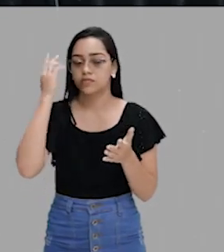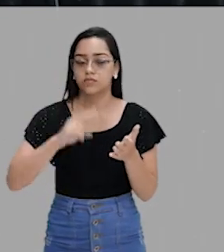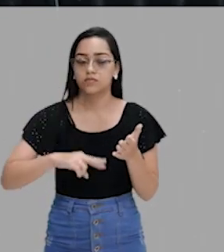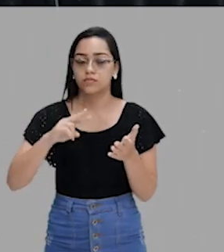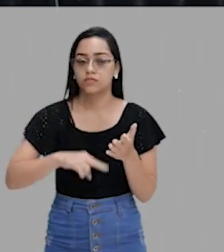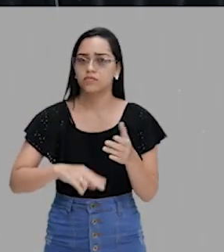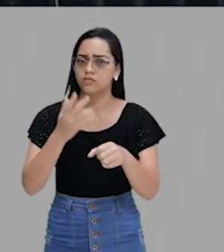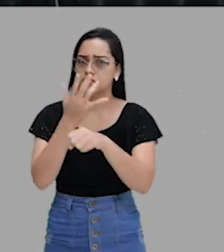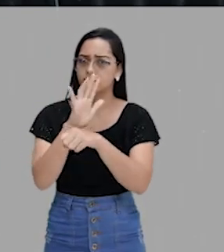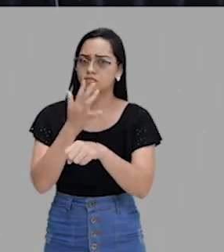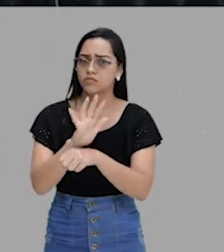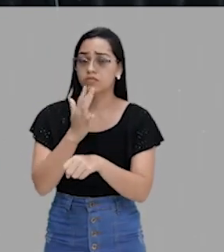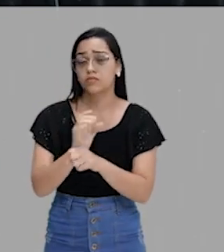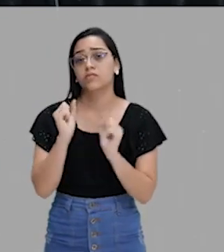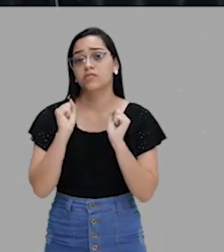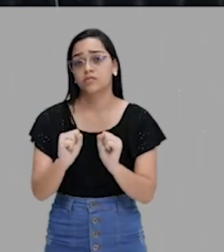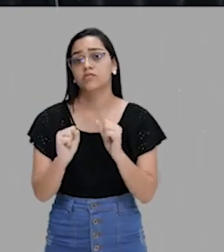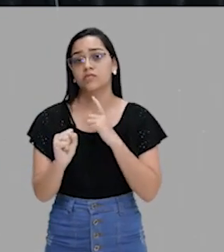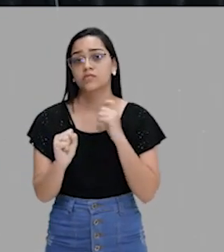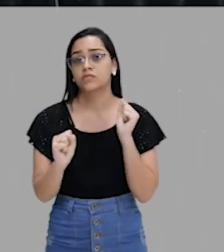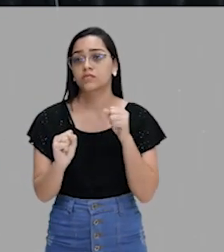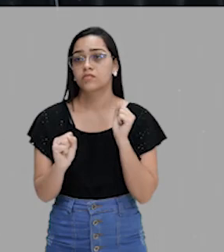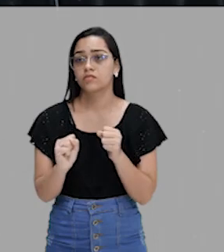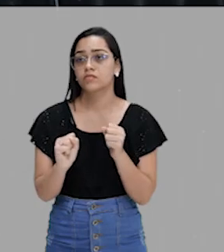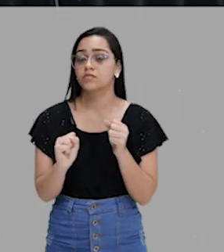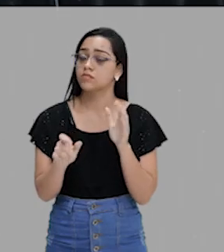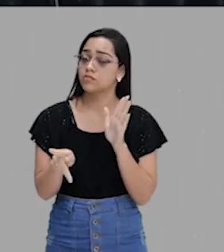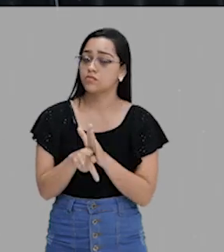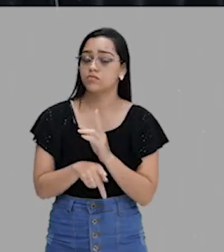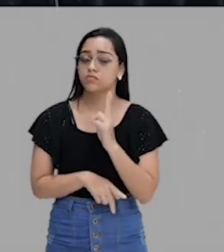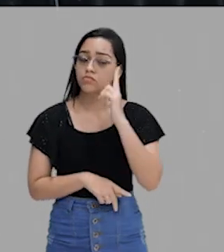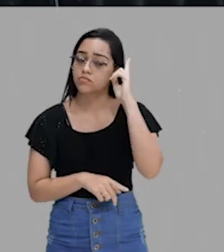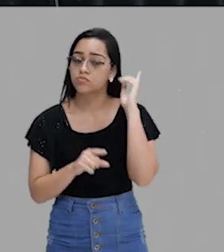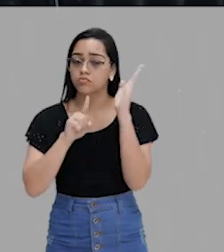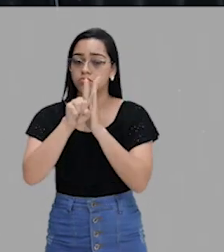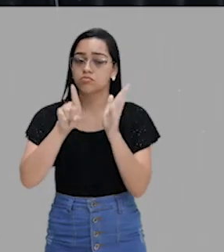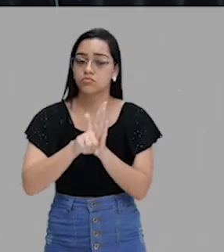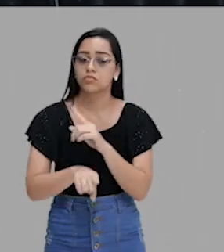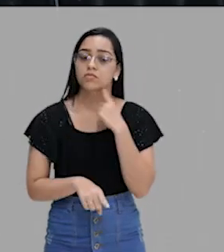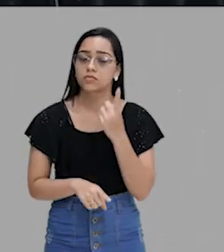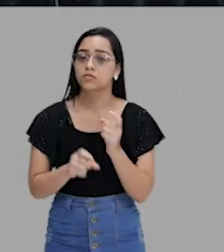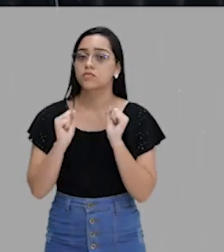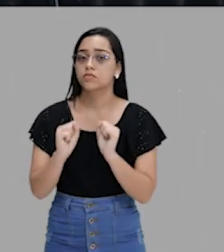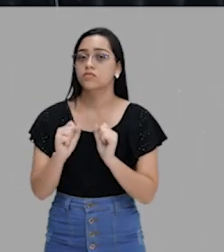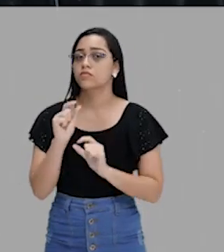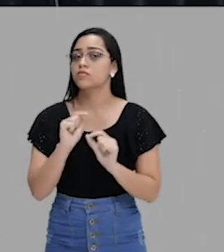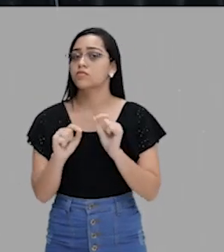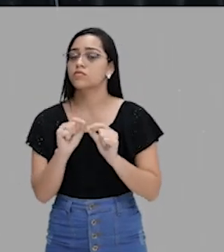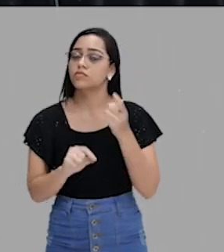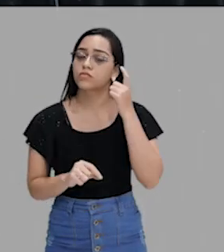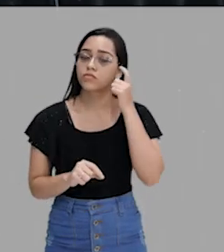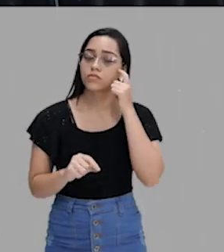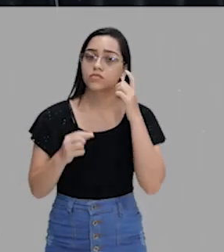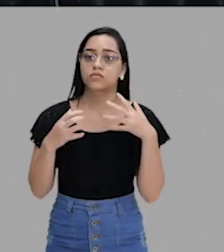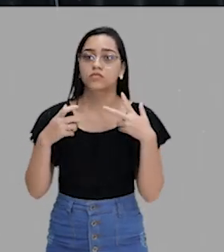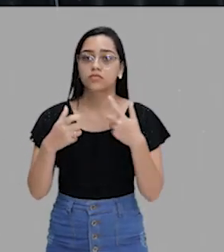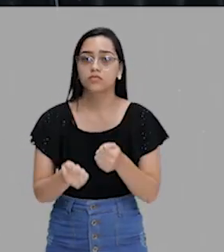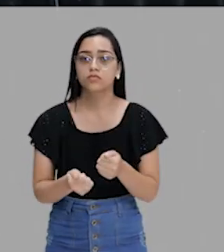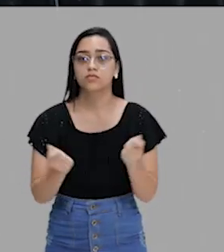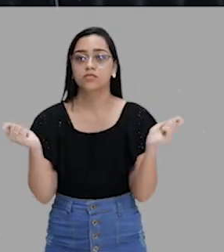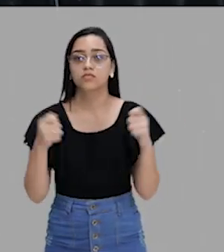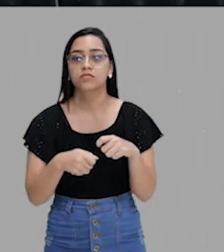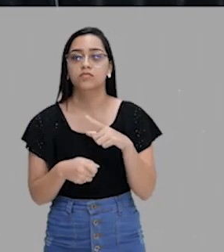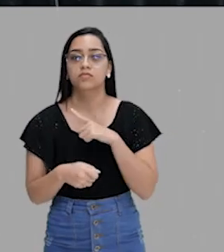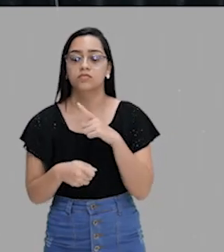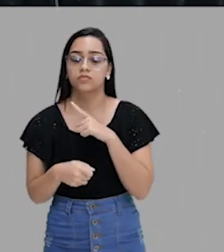e também pode ser que caia, gente, numa questão de vestibular, né? Então, nós estamos aqui para pensar em todas as possibilidades